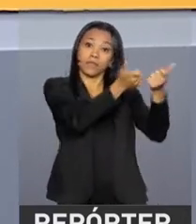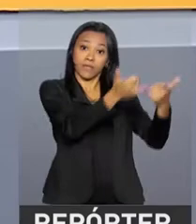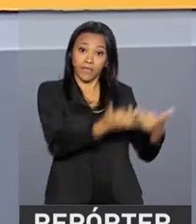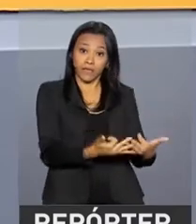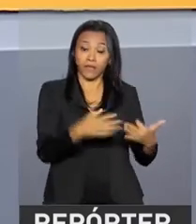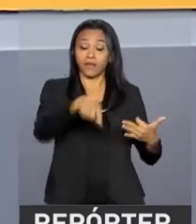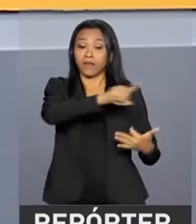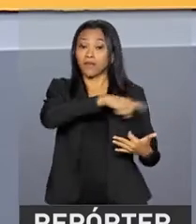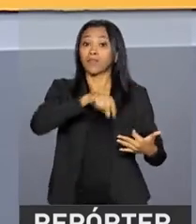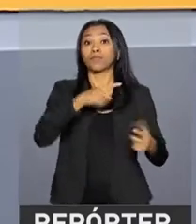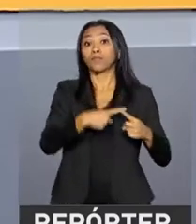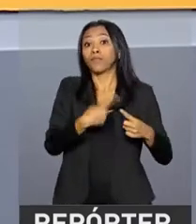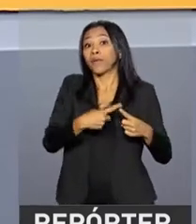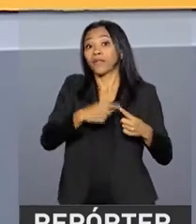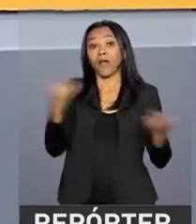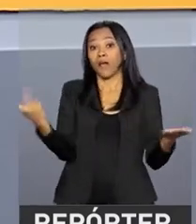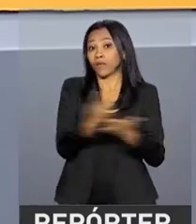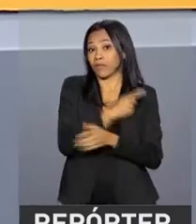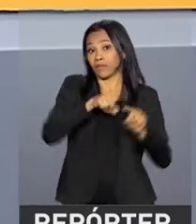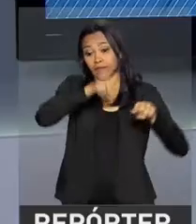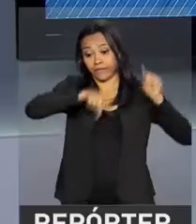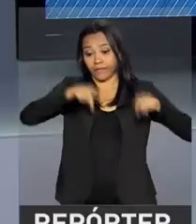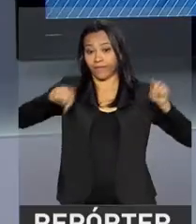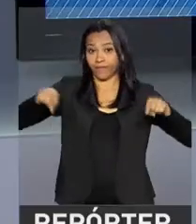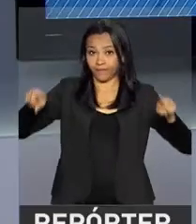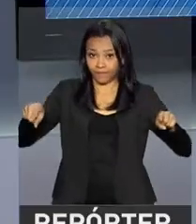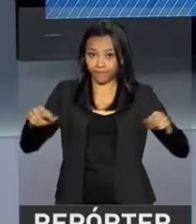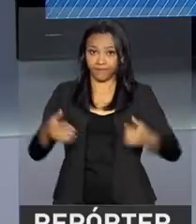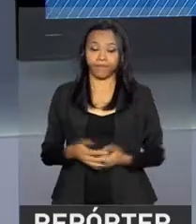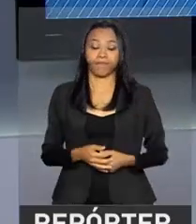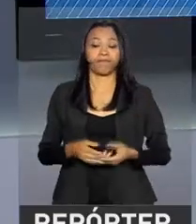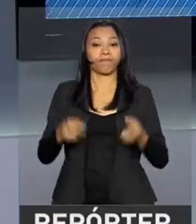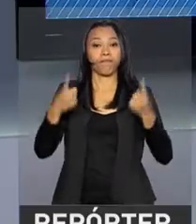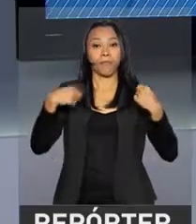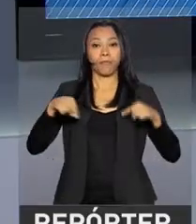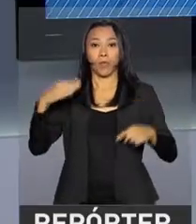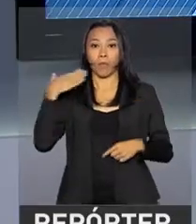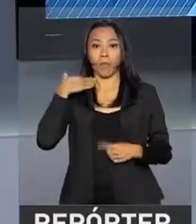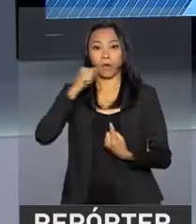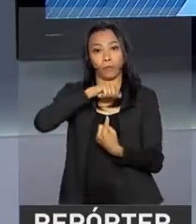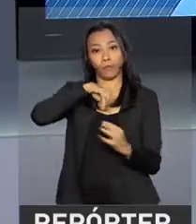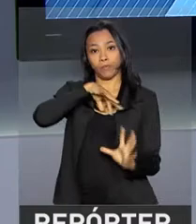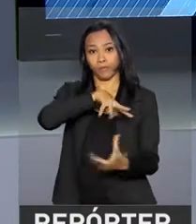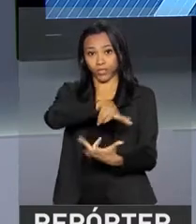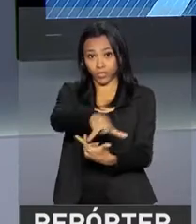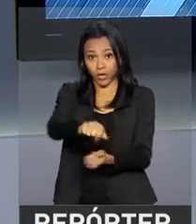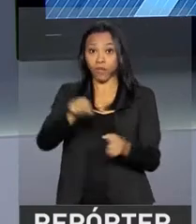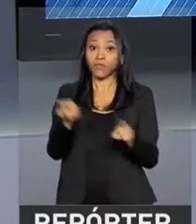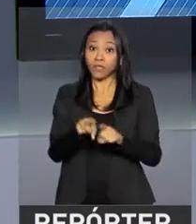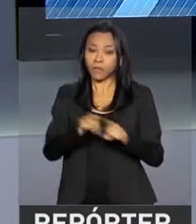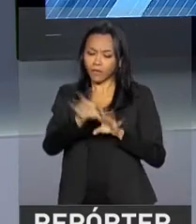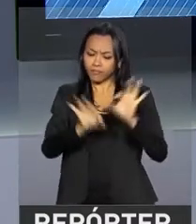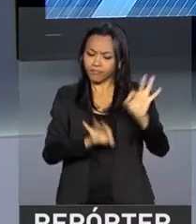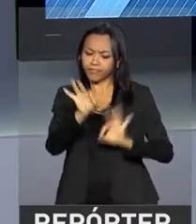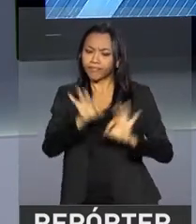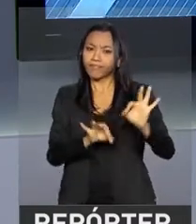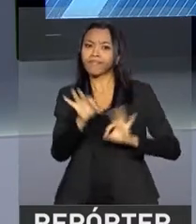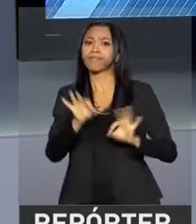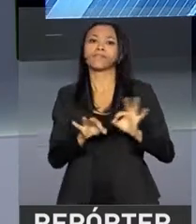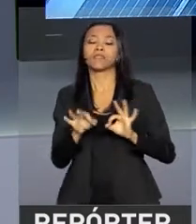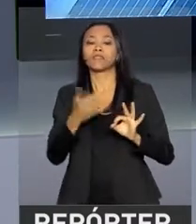para a variação fora da previsão do banco mundial revisou para cima as projeções para o crescimento econômico do